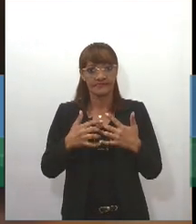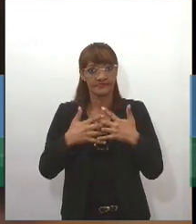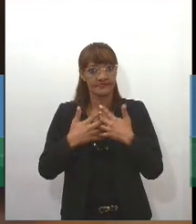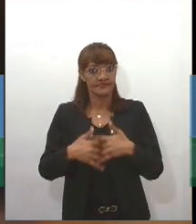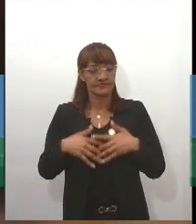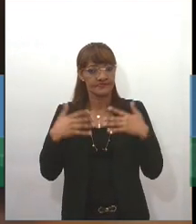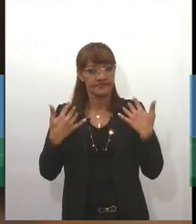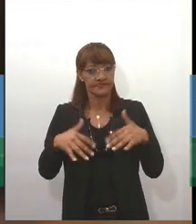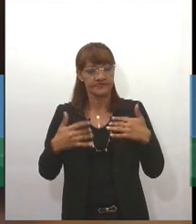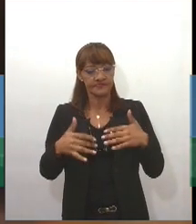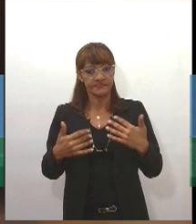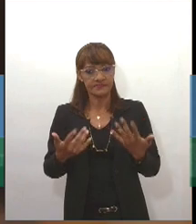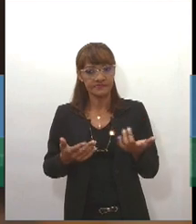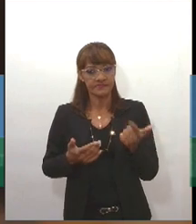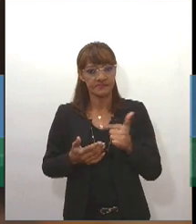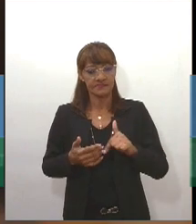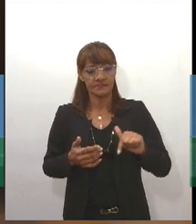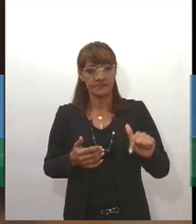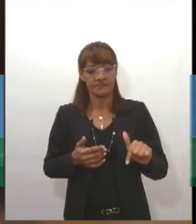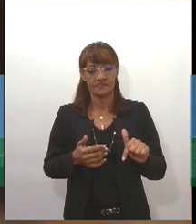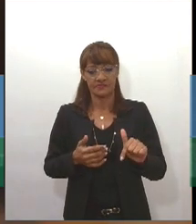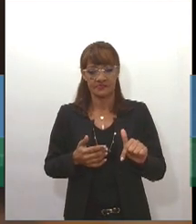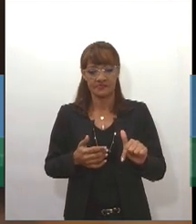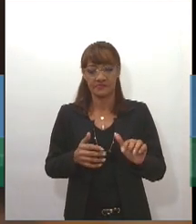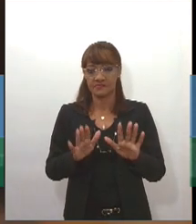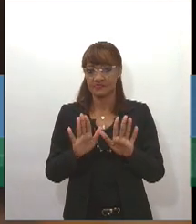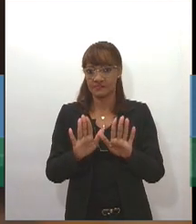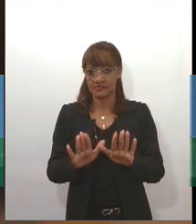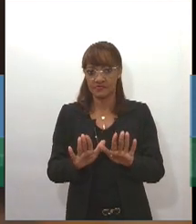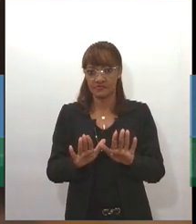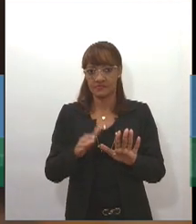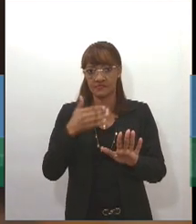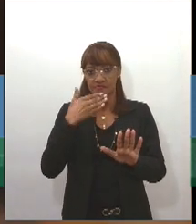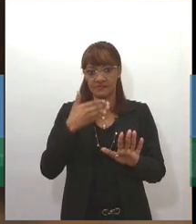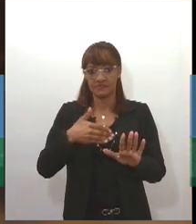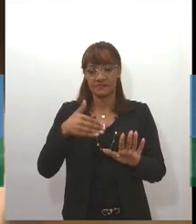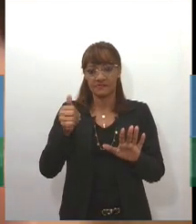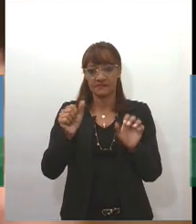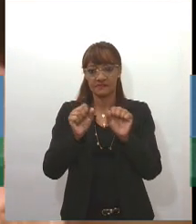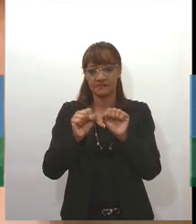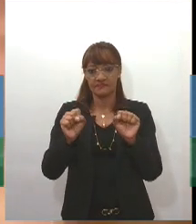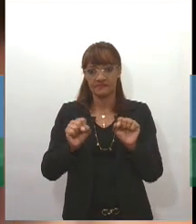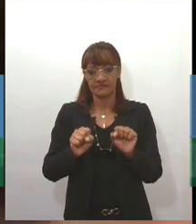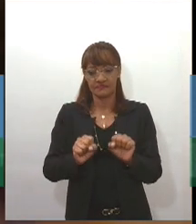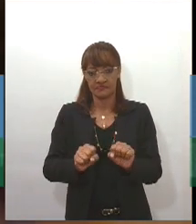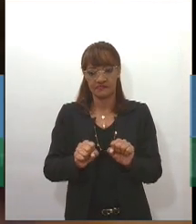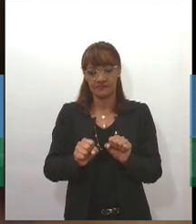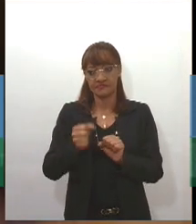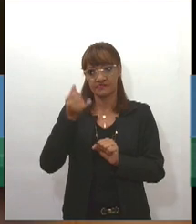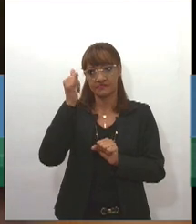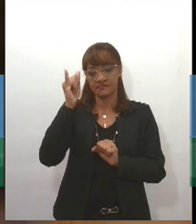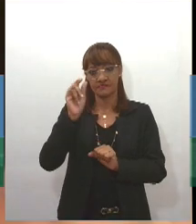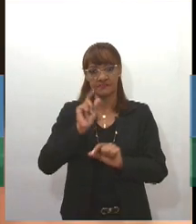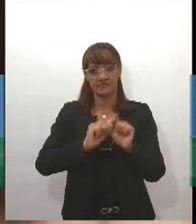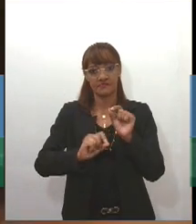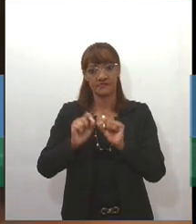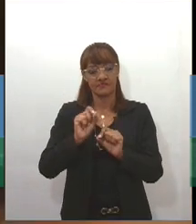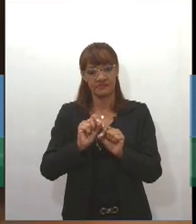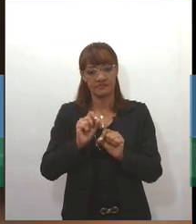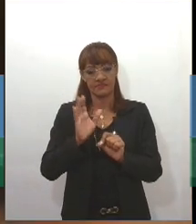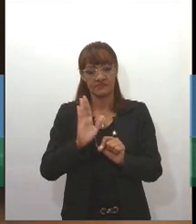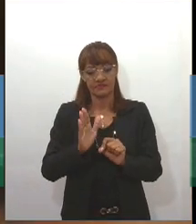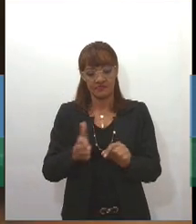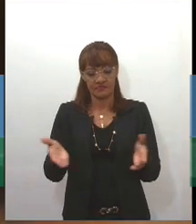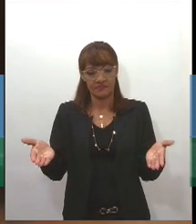experiência nova agora para melhorar esse sistema e evitar por exemplo que o setor de serviço que hoje é o grande